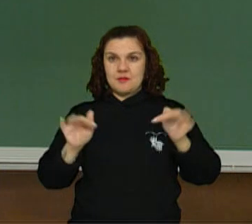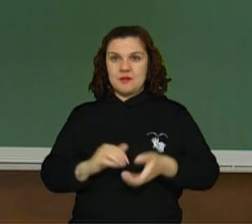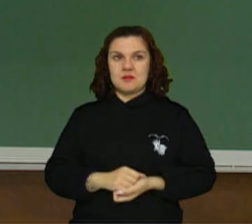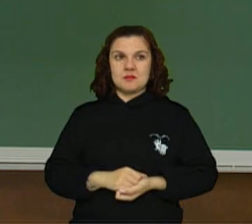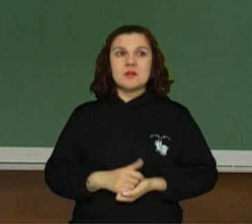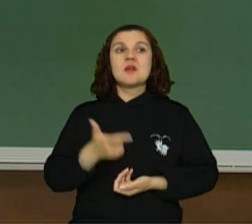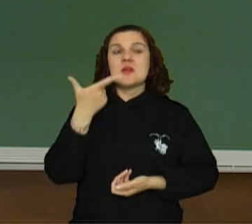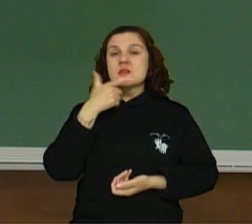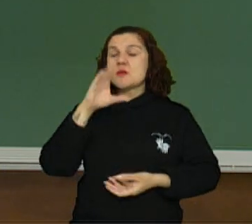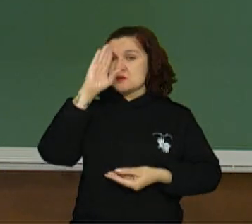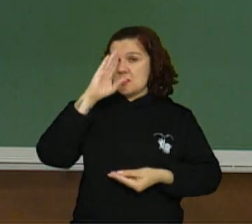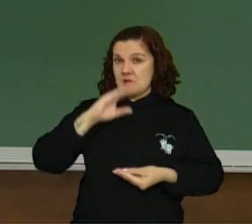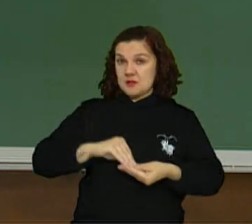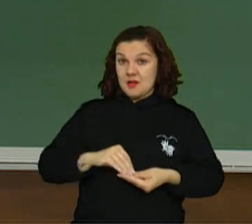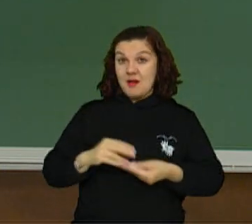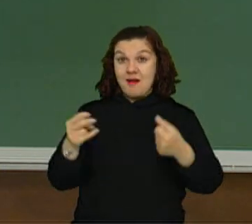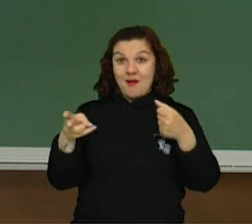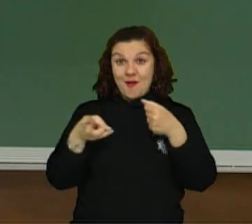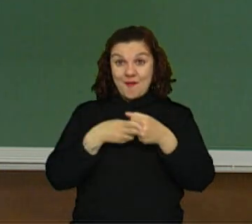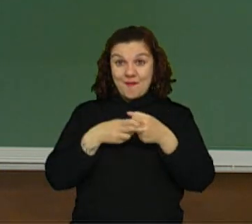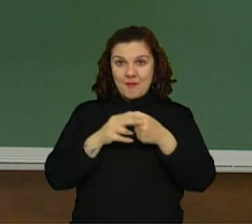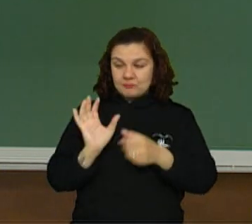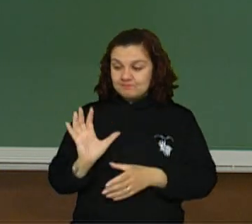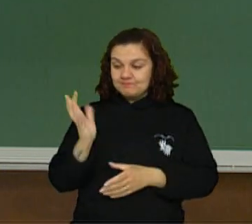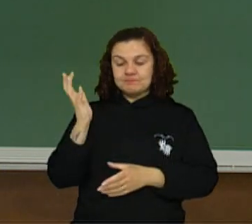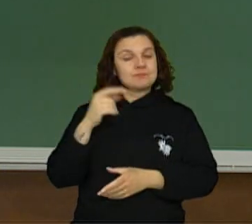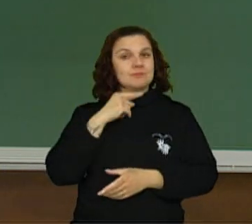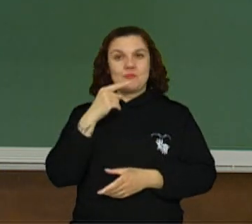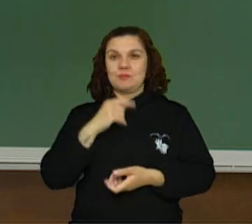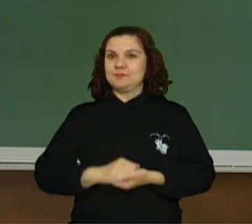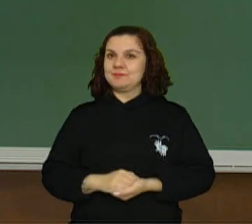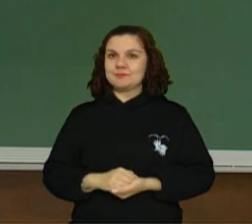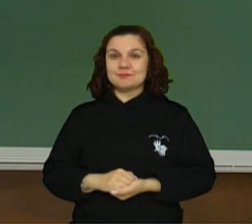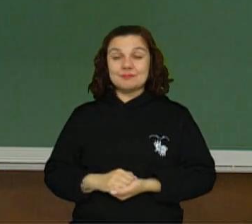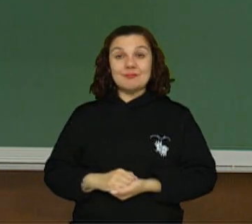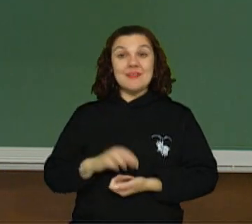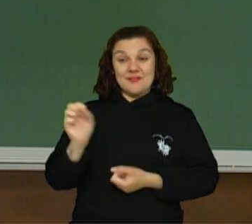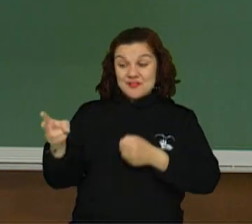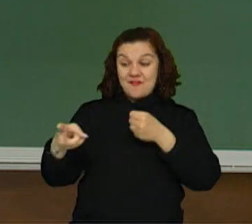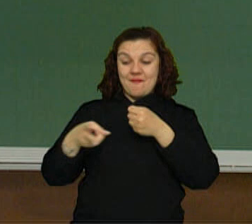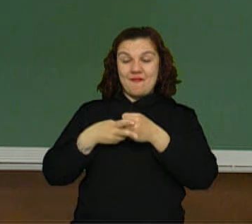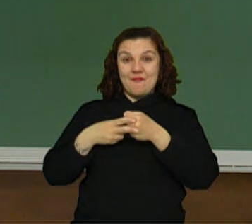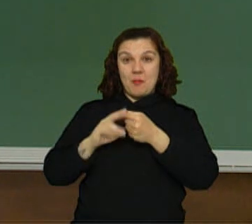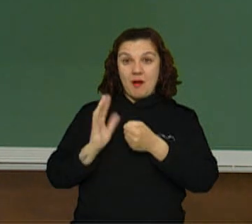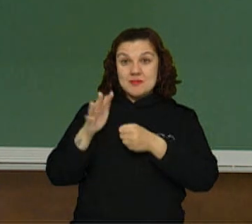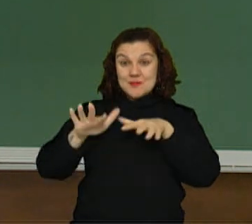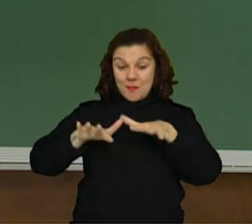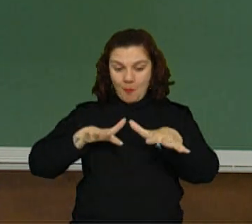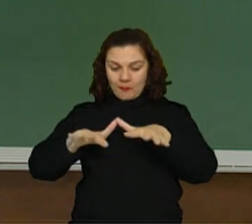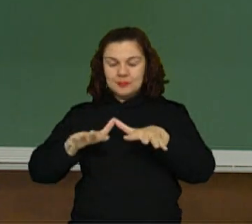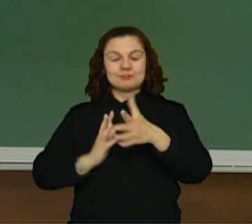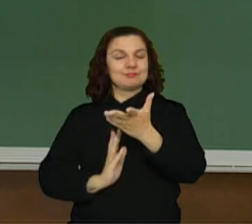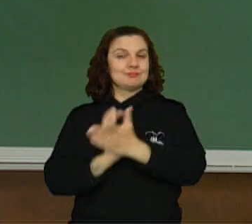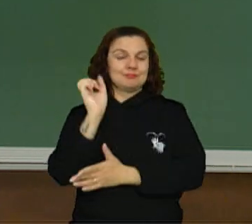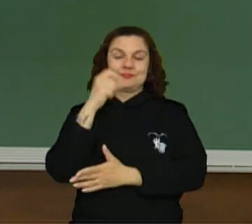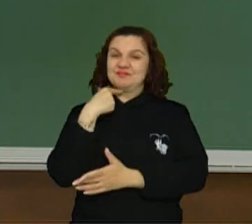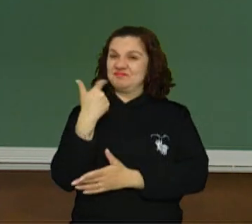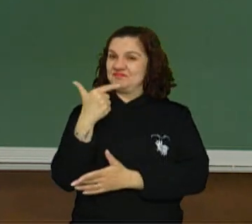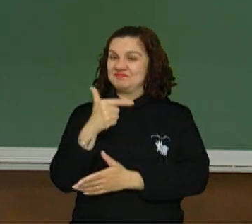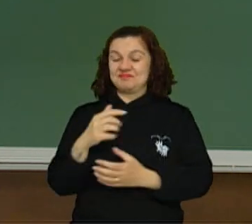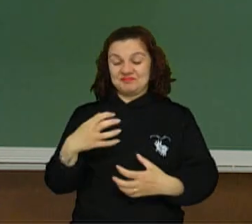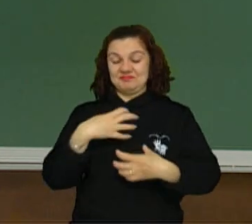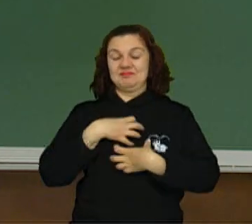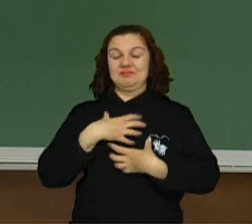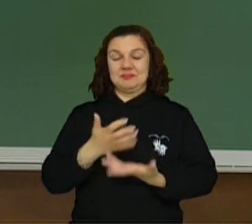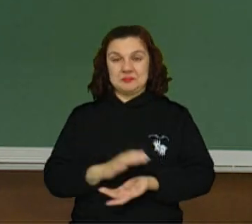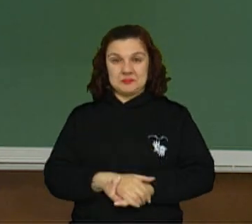você consegue entender. Já o de ação você não consegue. Se você tirar o verbo de ação, a frase fica totalmente sem sentido.